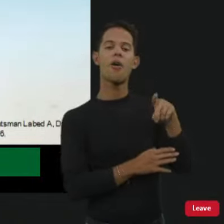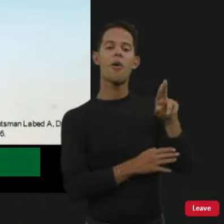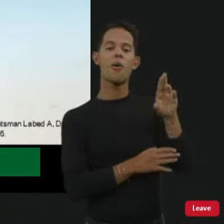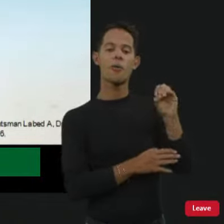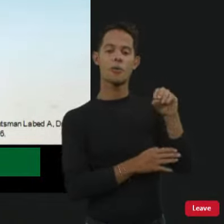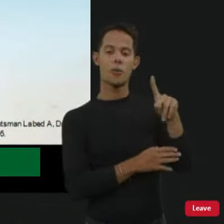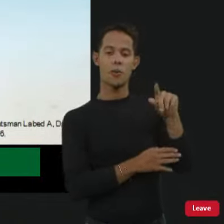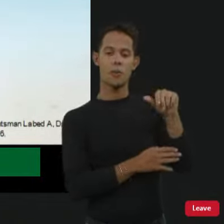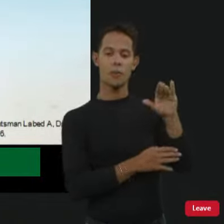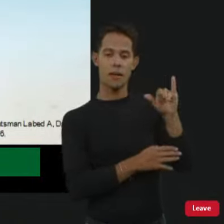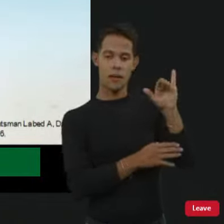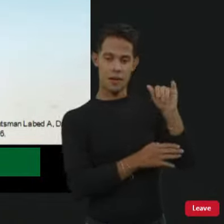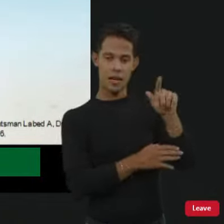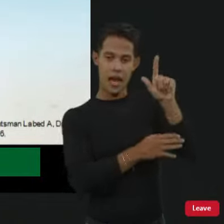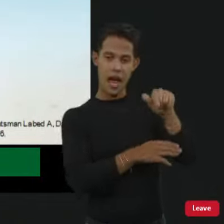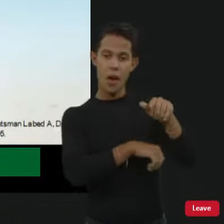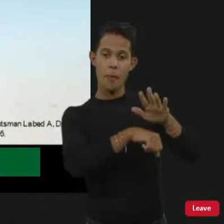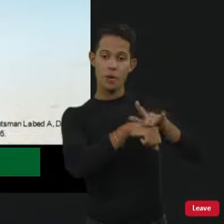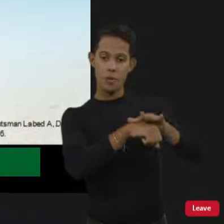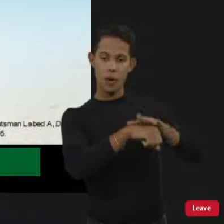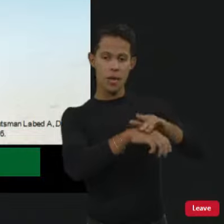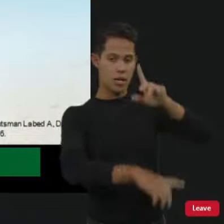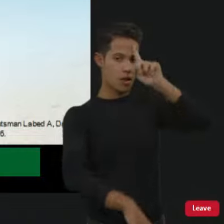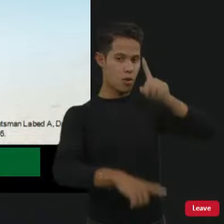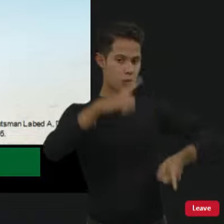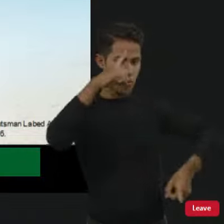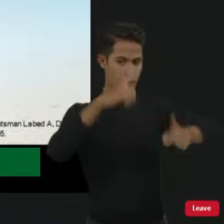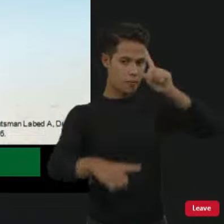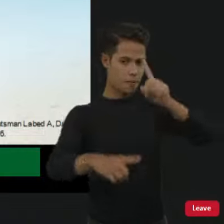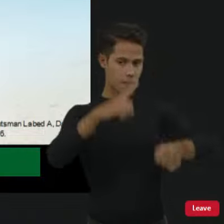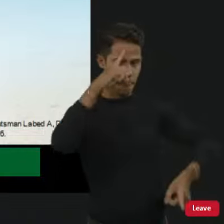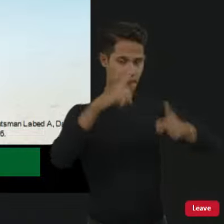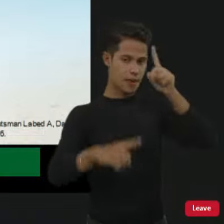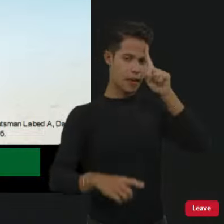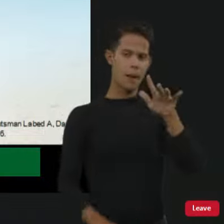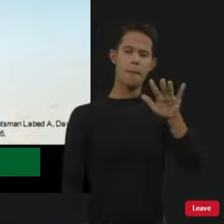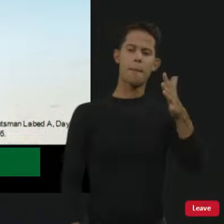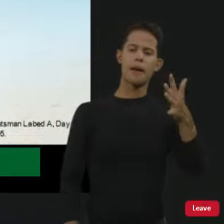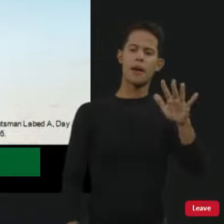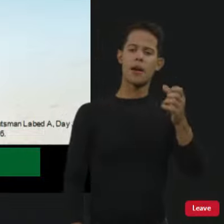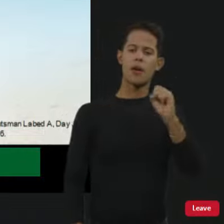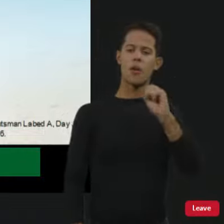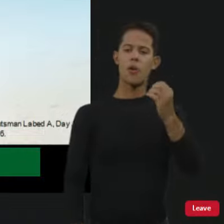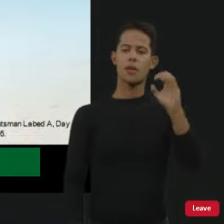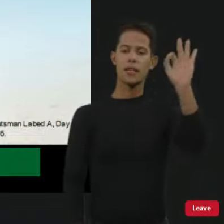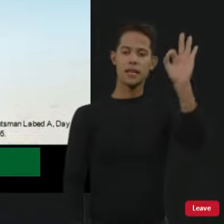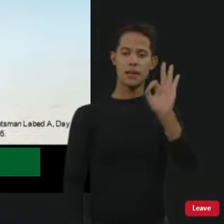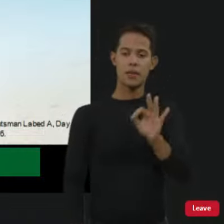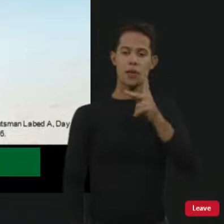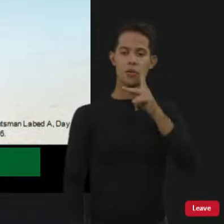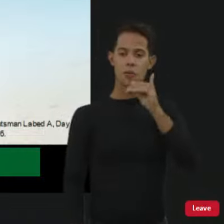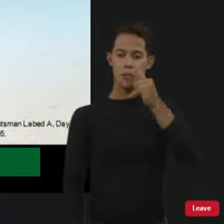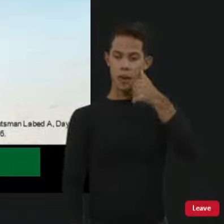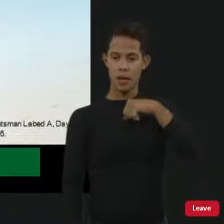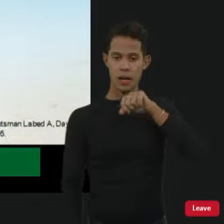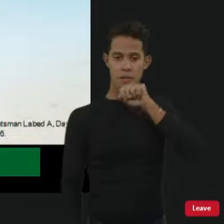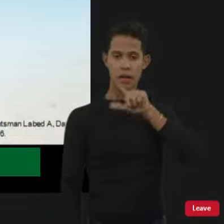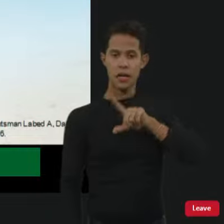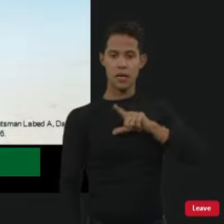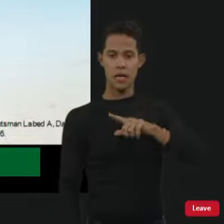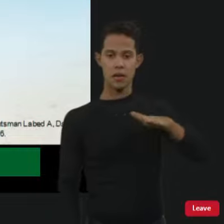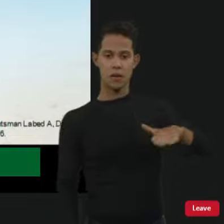doença autossômica dominante. Cerca de 80% dos pais têm estatura